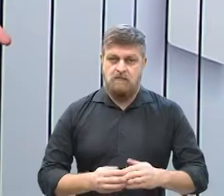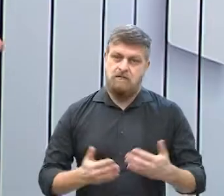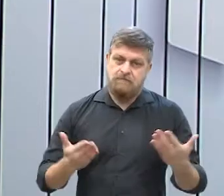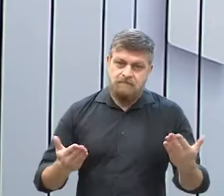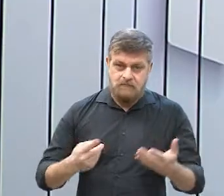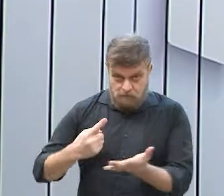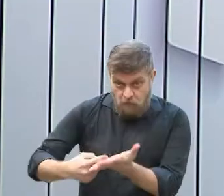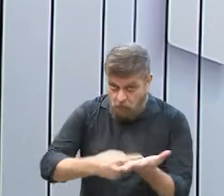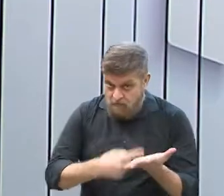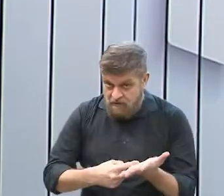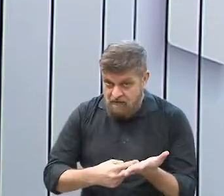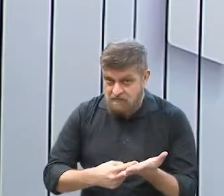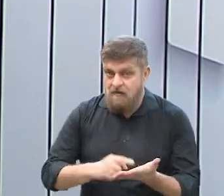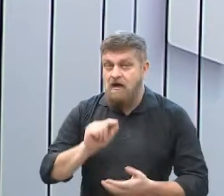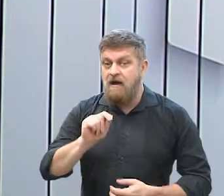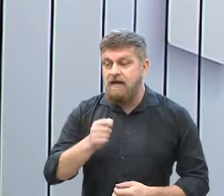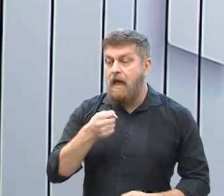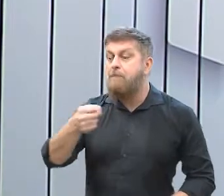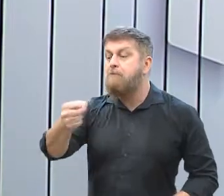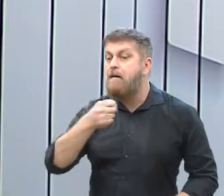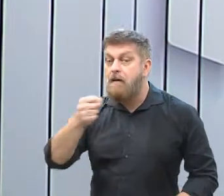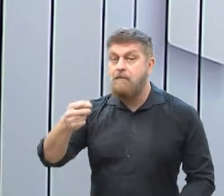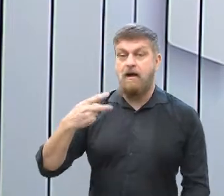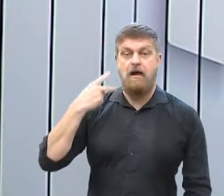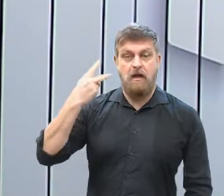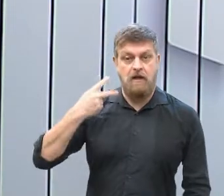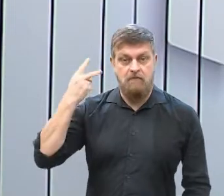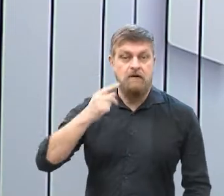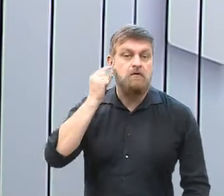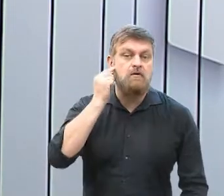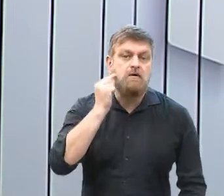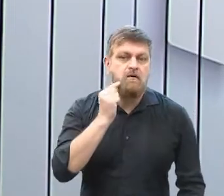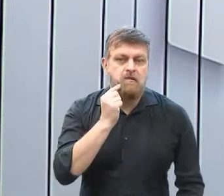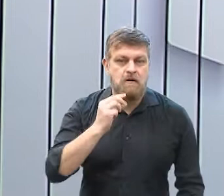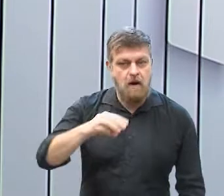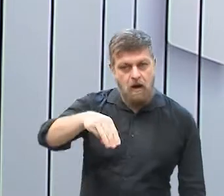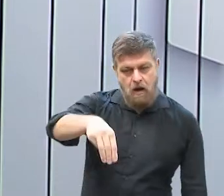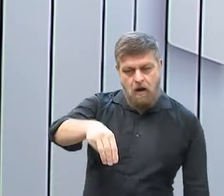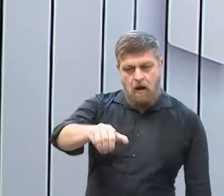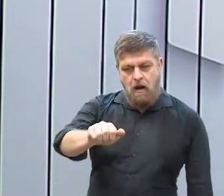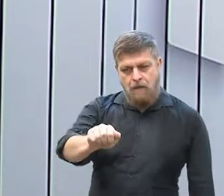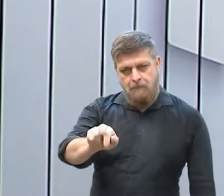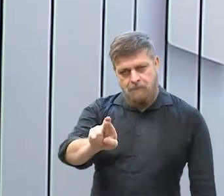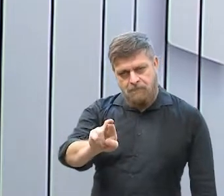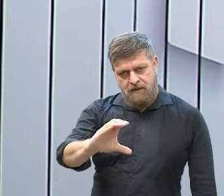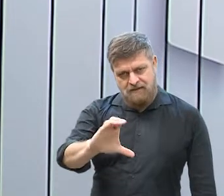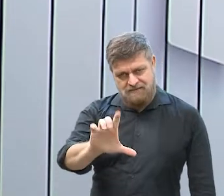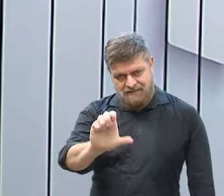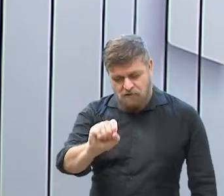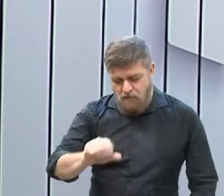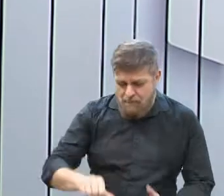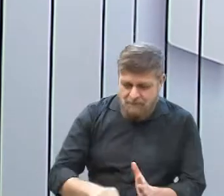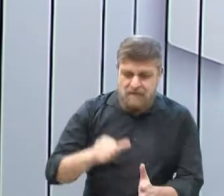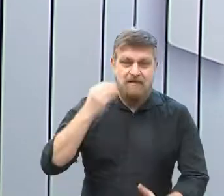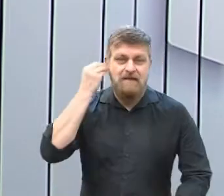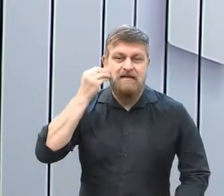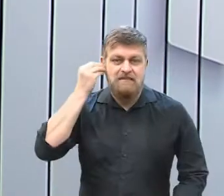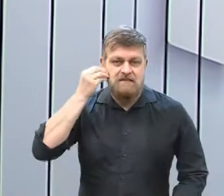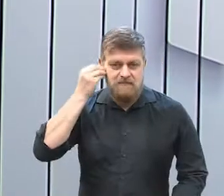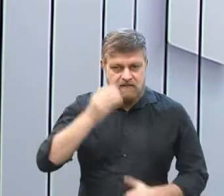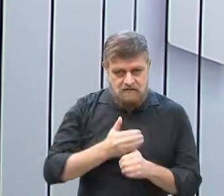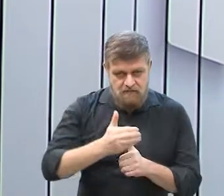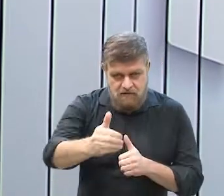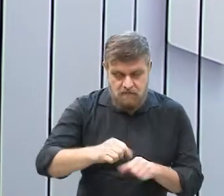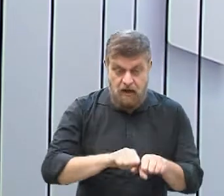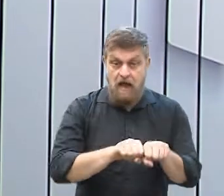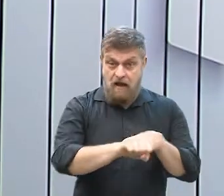Como combinado, quem está em pauta agora é o vereador Marcelo Silva, que está na primeira legislatura. É formado em Direito